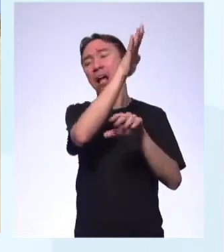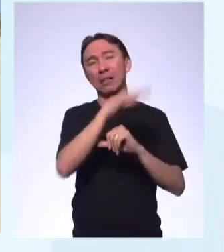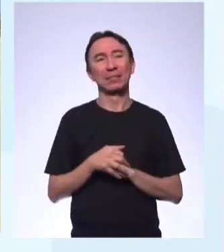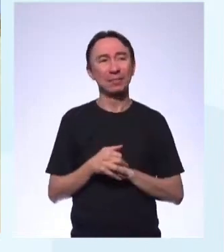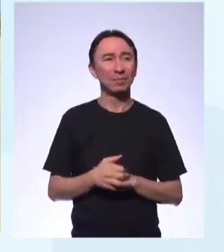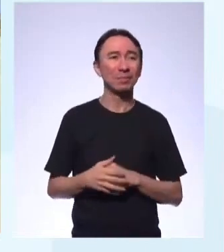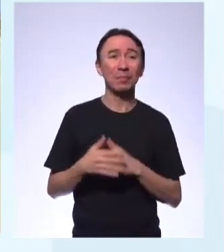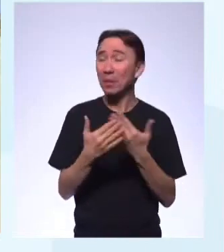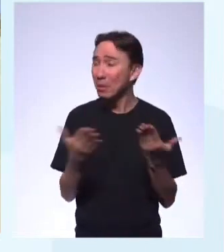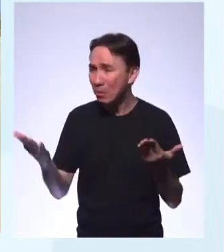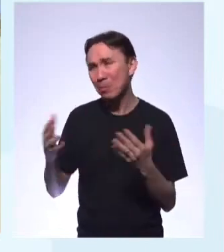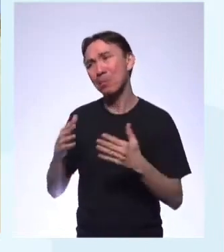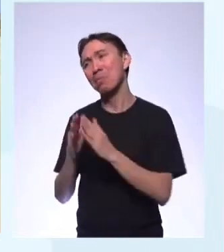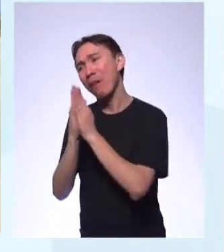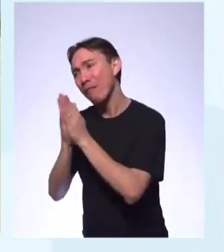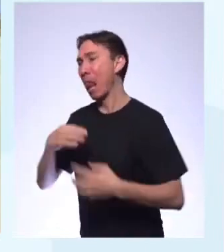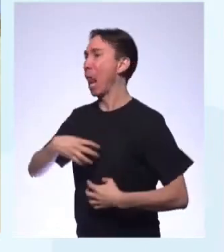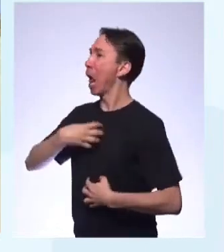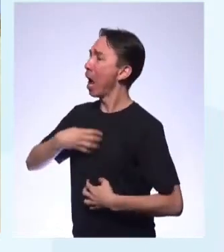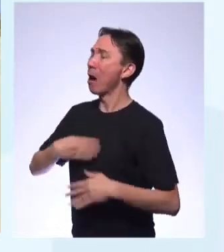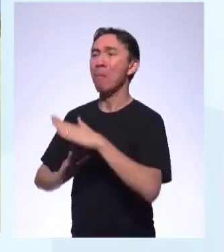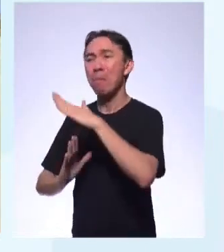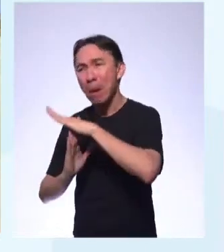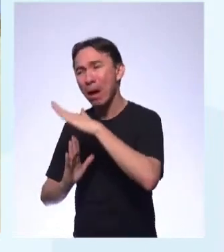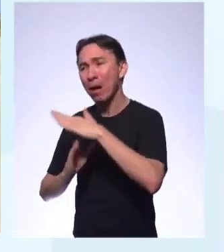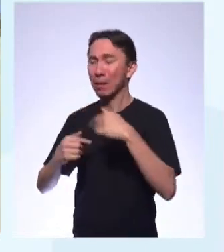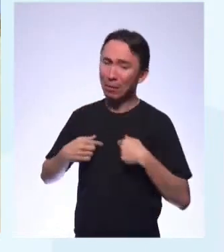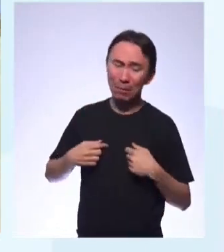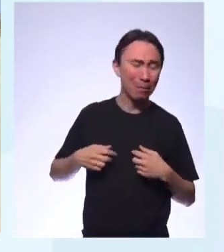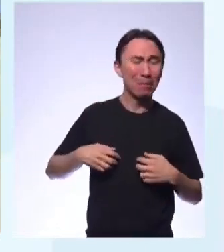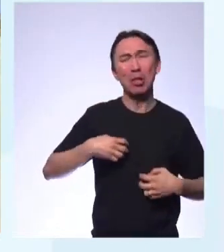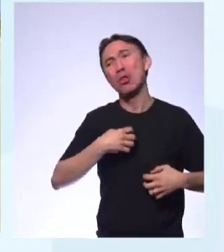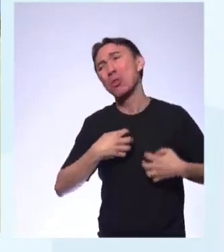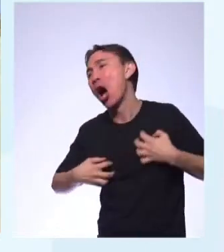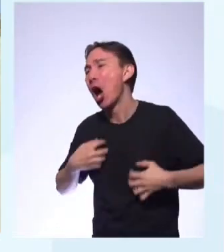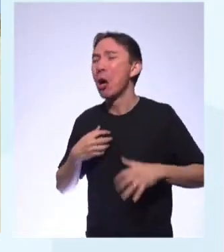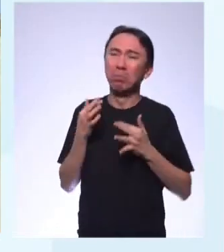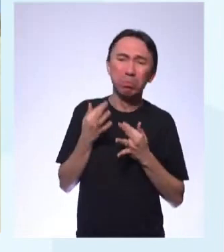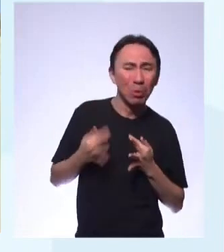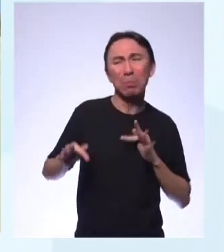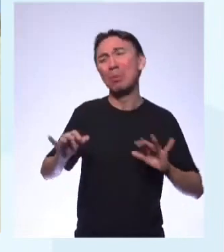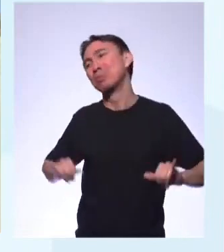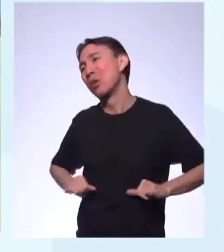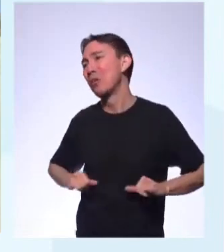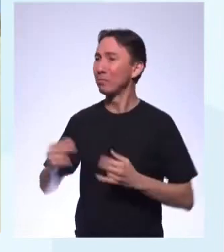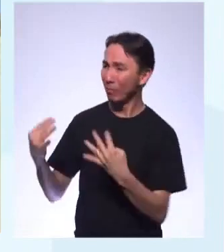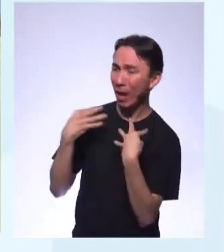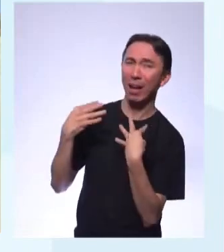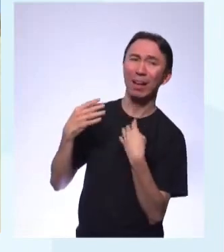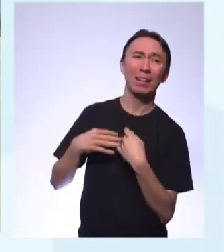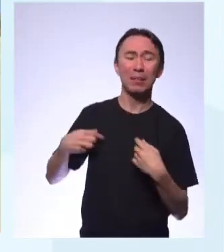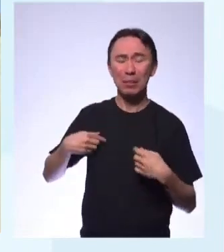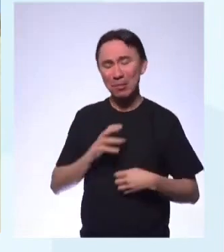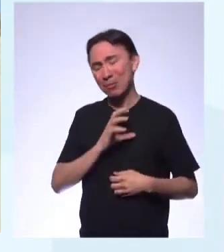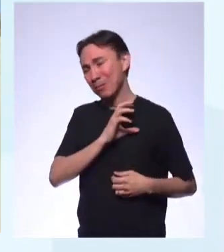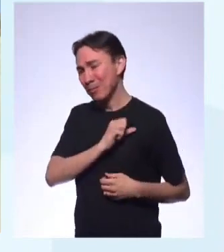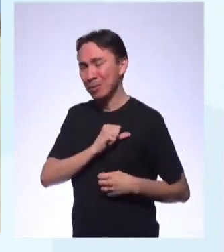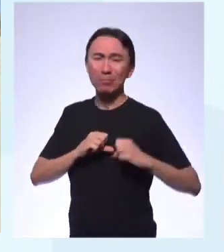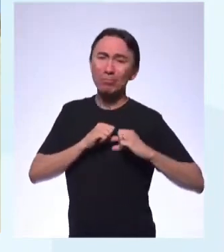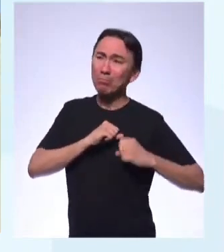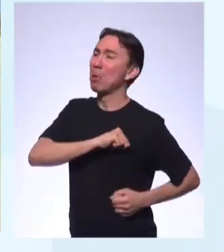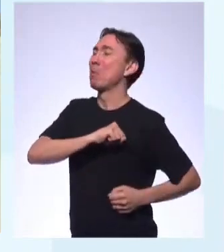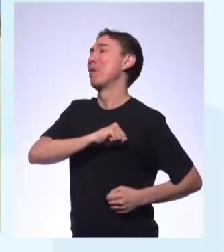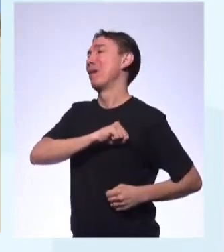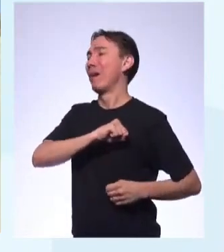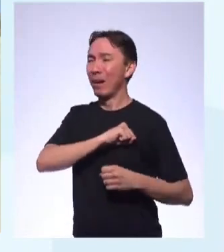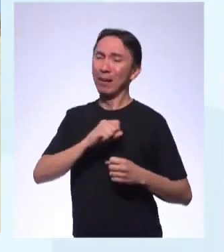Suspende a zanga um momento, escuta a voz do meu sofrimento na luta. Que o amor acende em meu peito desfeito de tanto